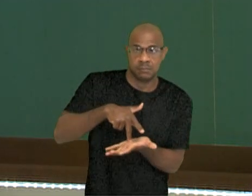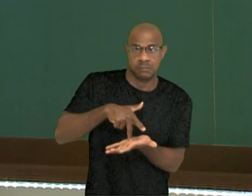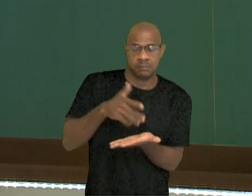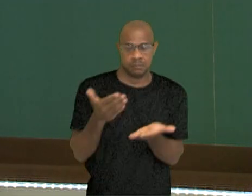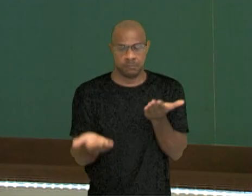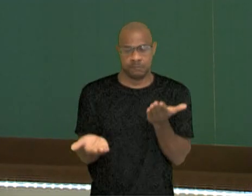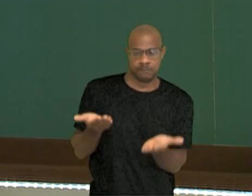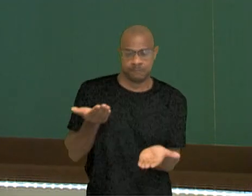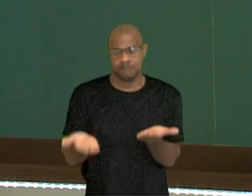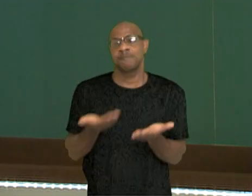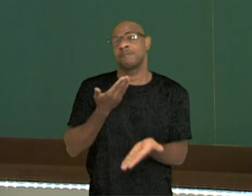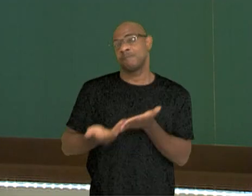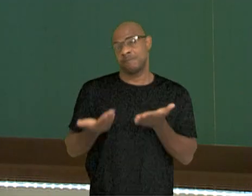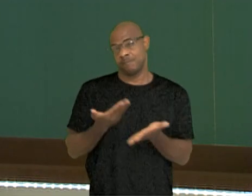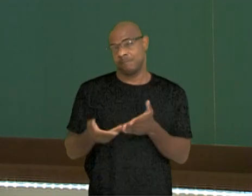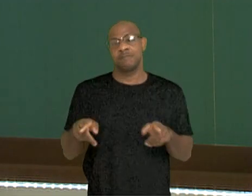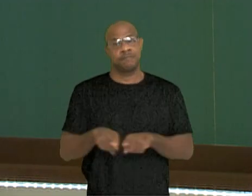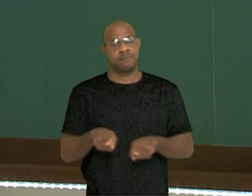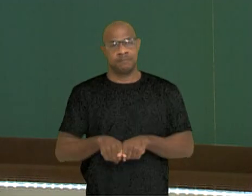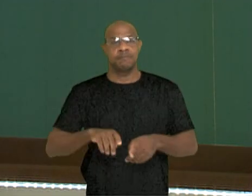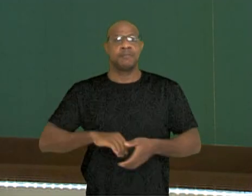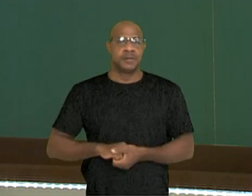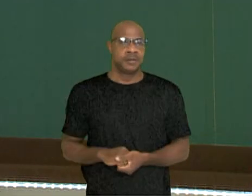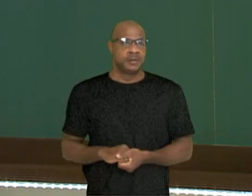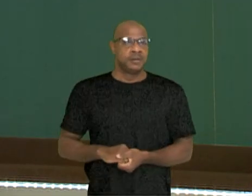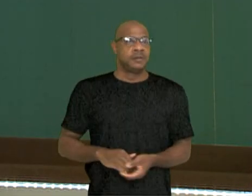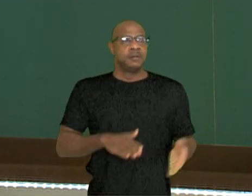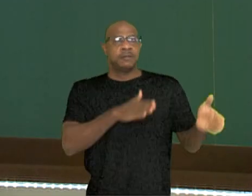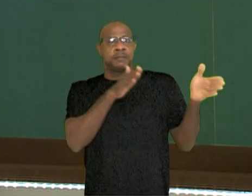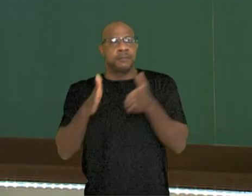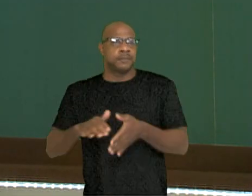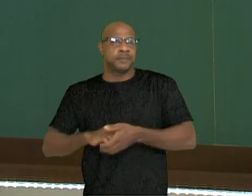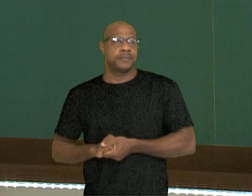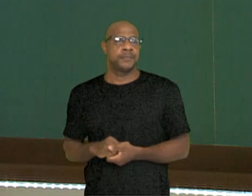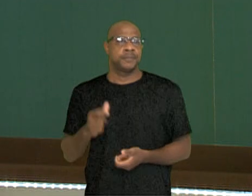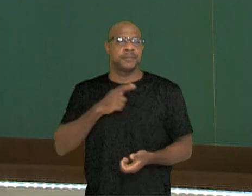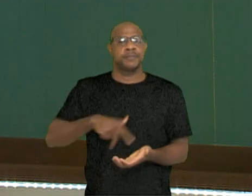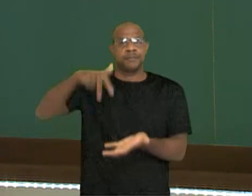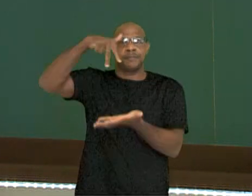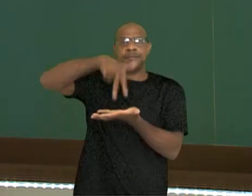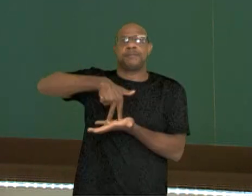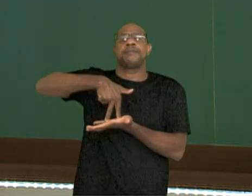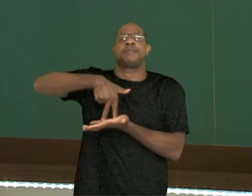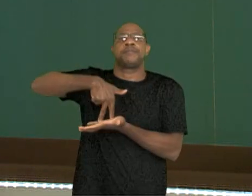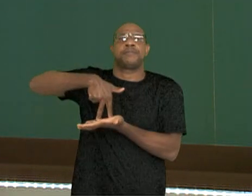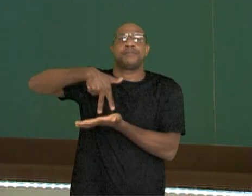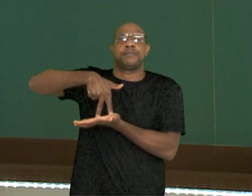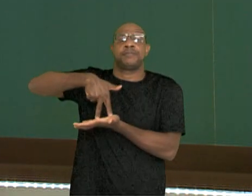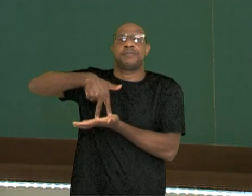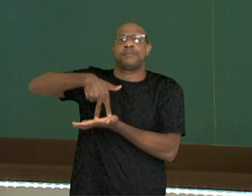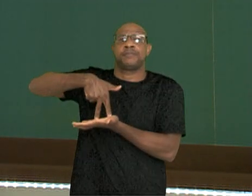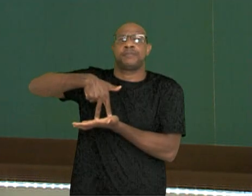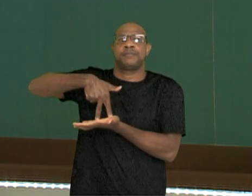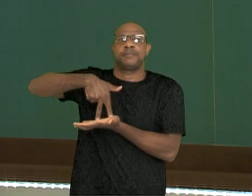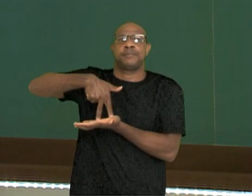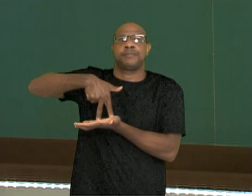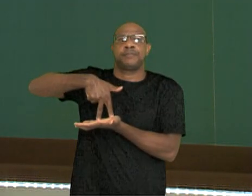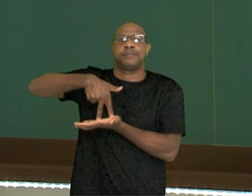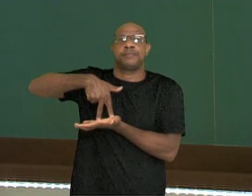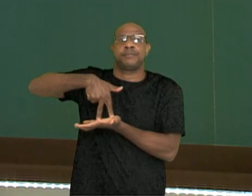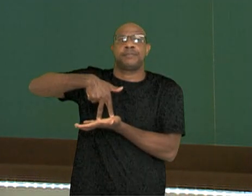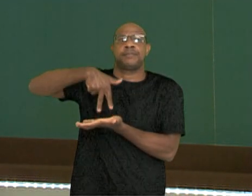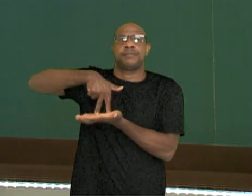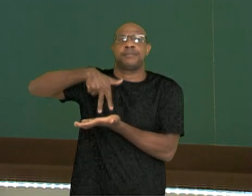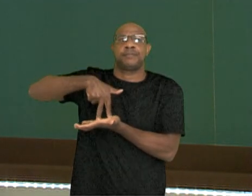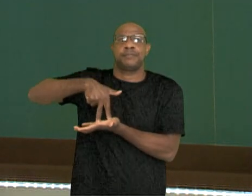eu vou acabar perdendo o equilíbrio e caindo no chão, tá? Quando nós ficamos em pé, olha essas duas imagens aqui, o